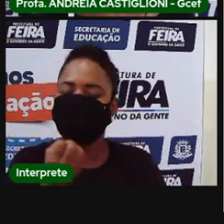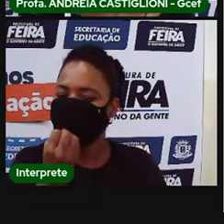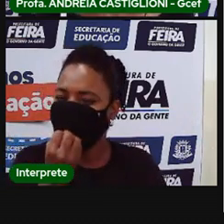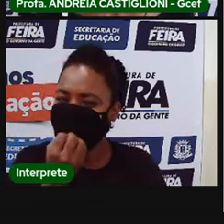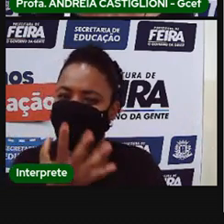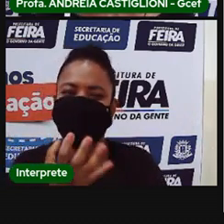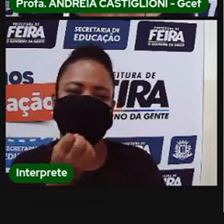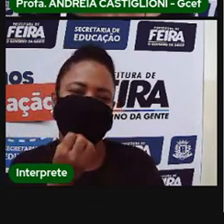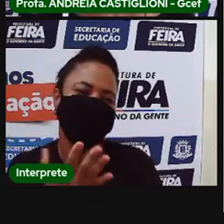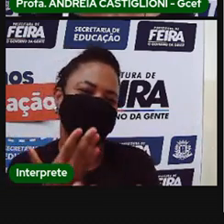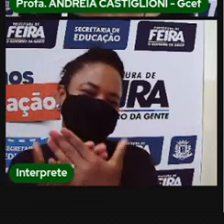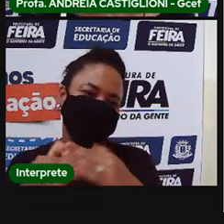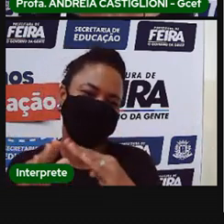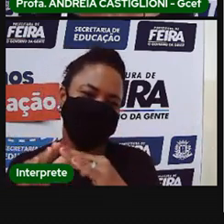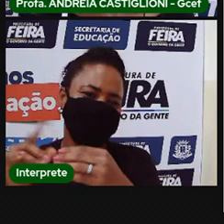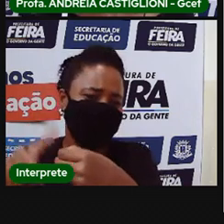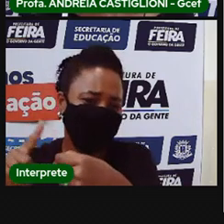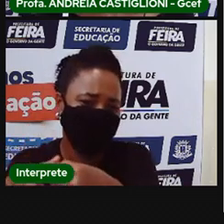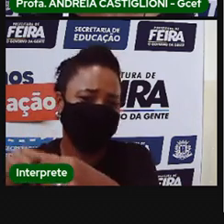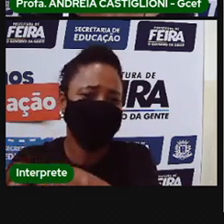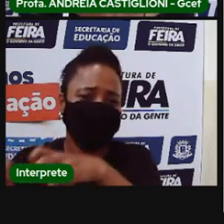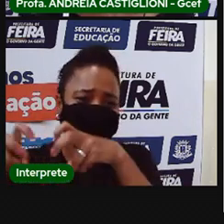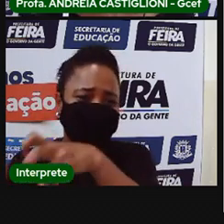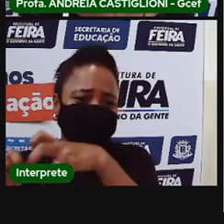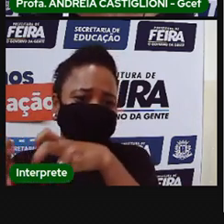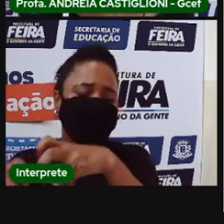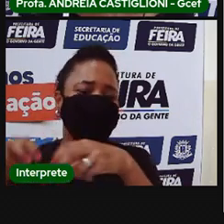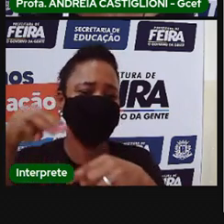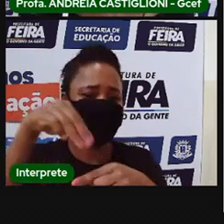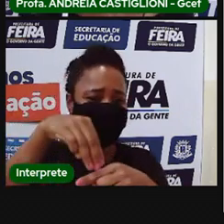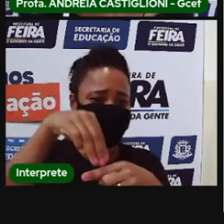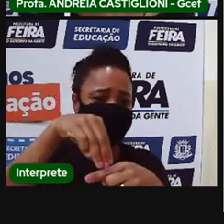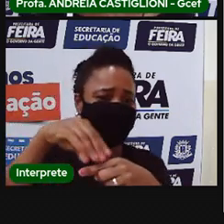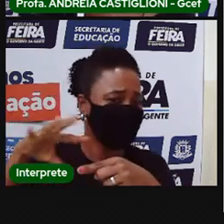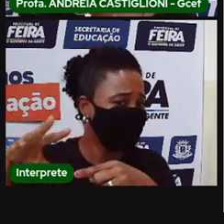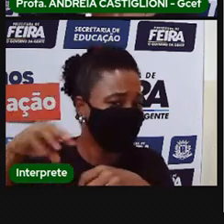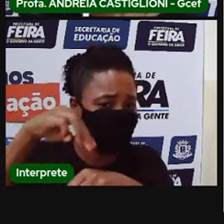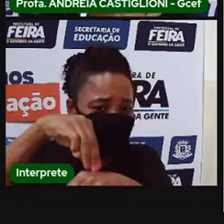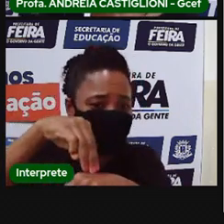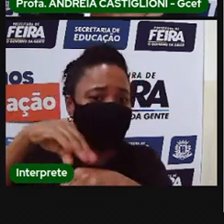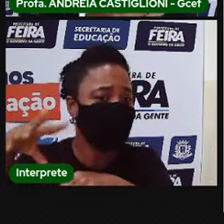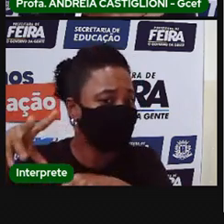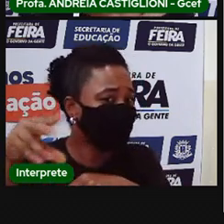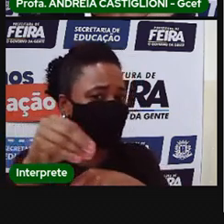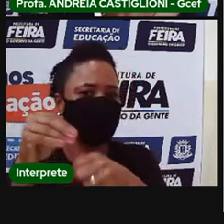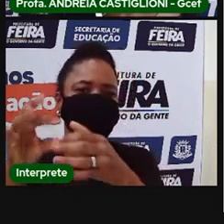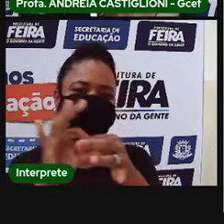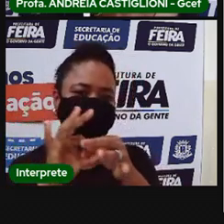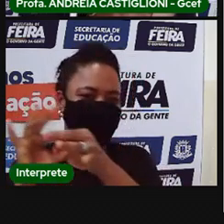bom a gente poder compartilhar. Um abraço e continuem aí postando no chat, ó. Cadê